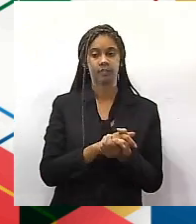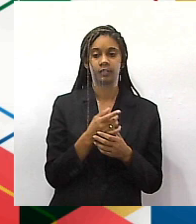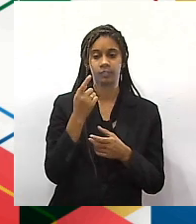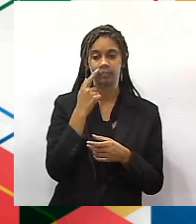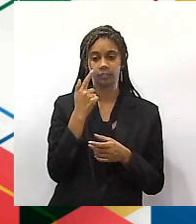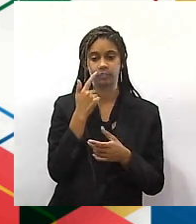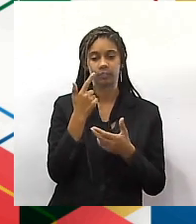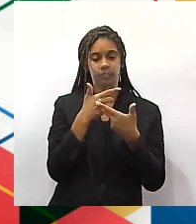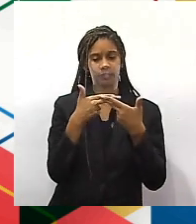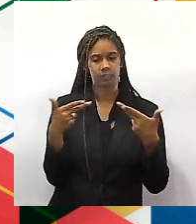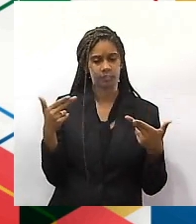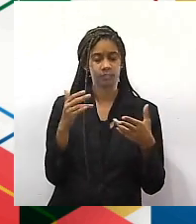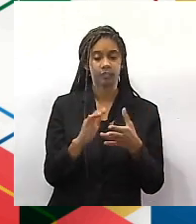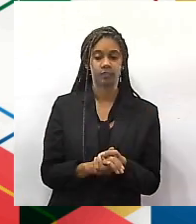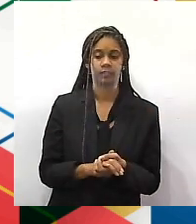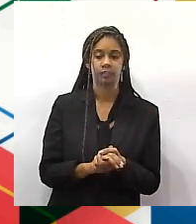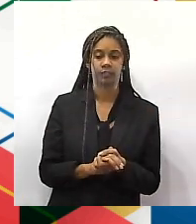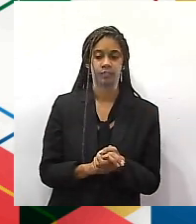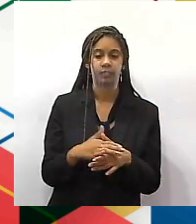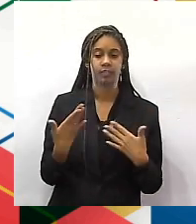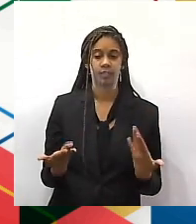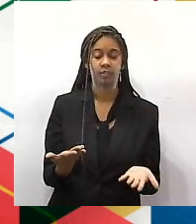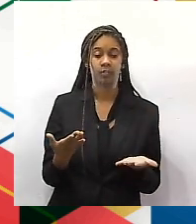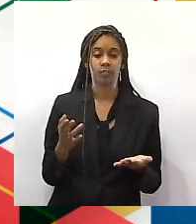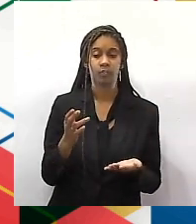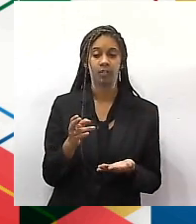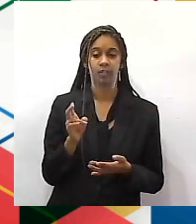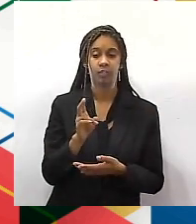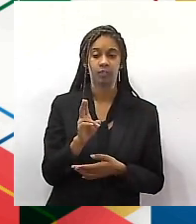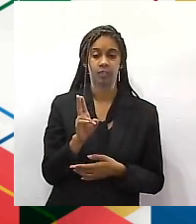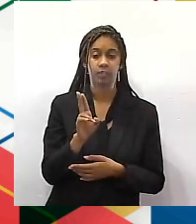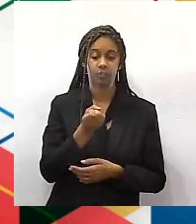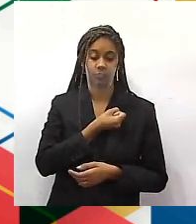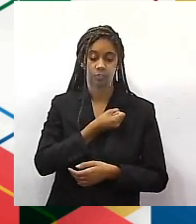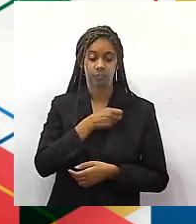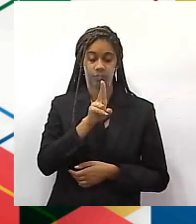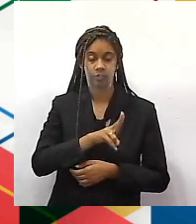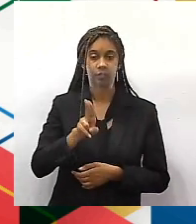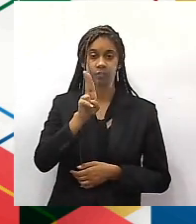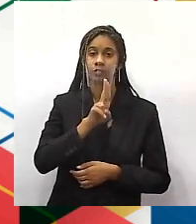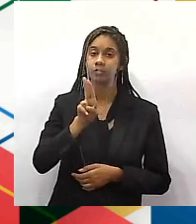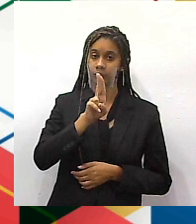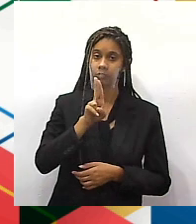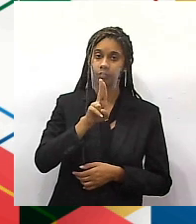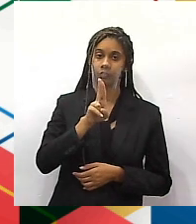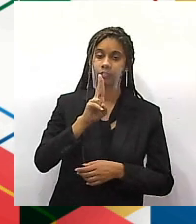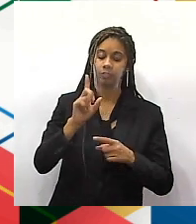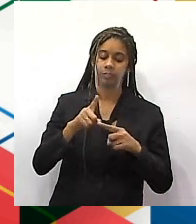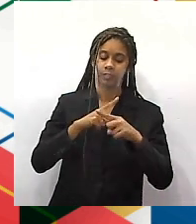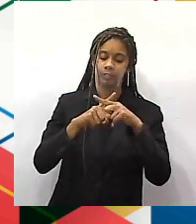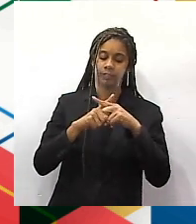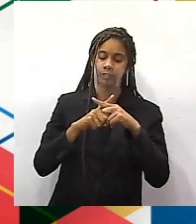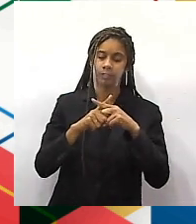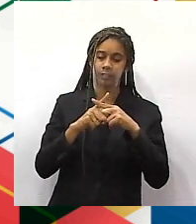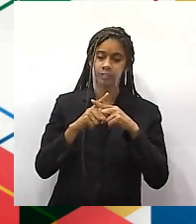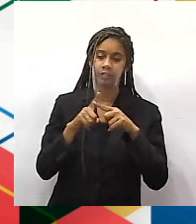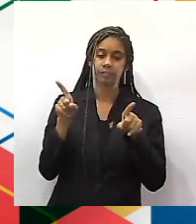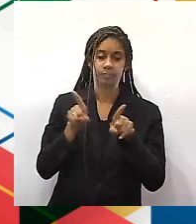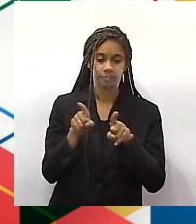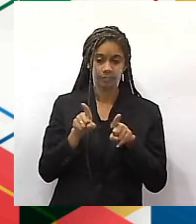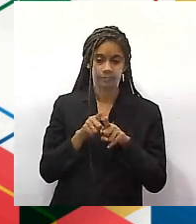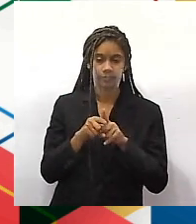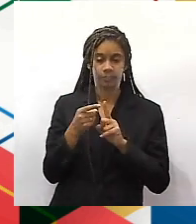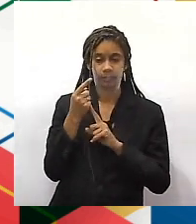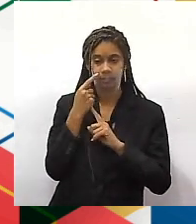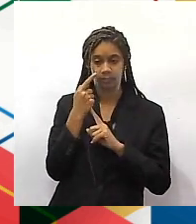essas particularidades aí. Qual é o valor que eu estou usando para multiplicar? Aí você descobriu o valor que está usando